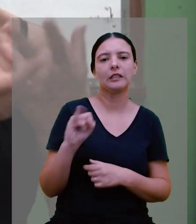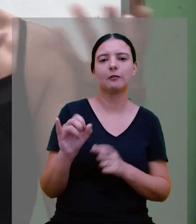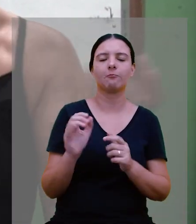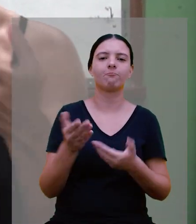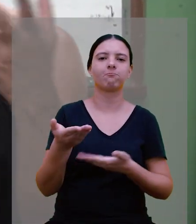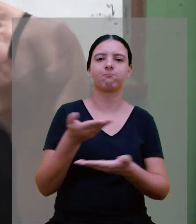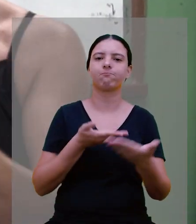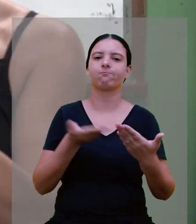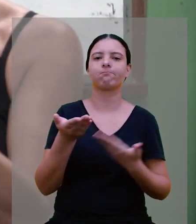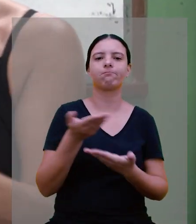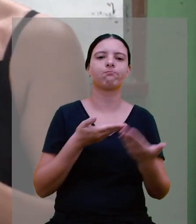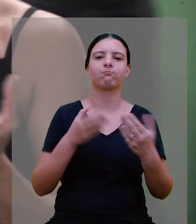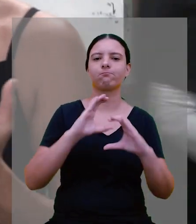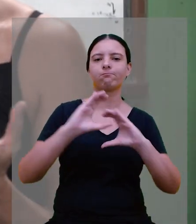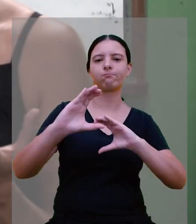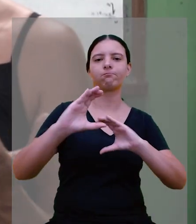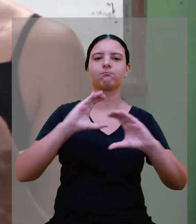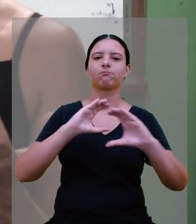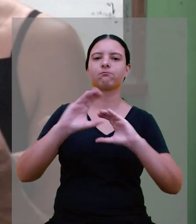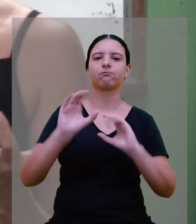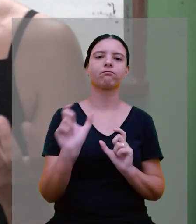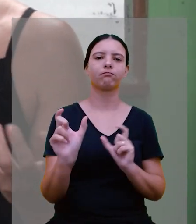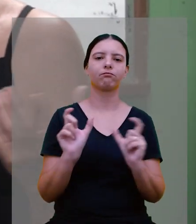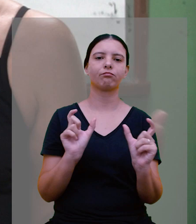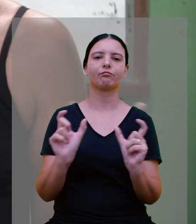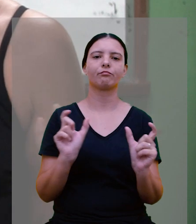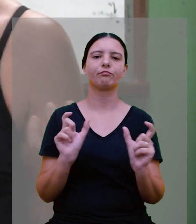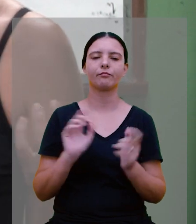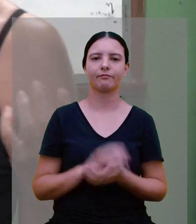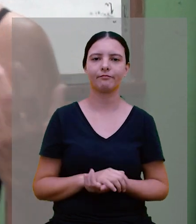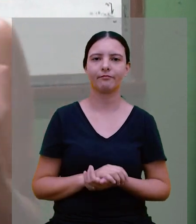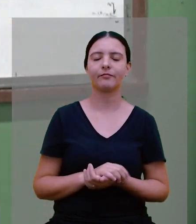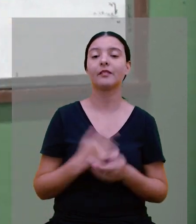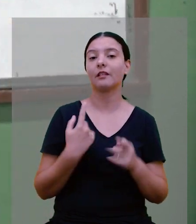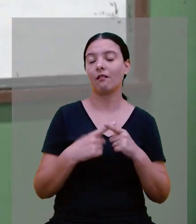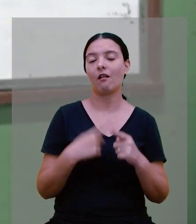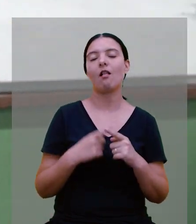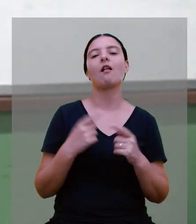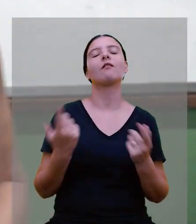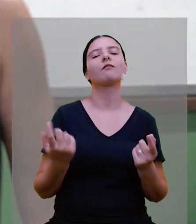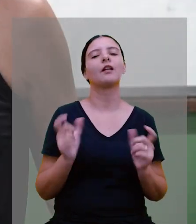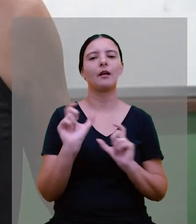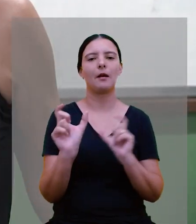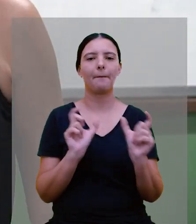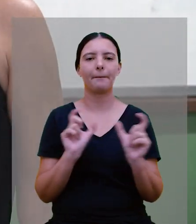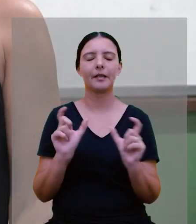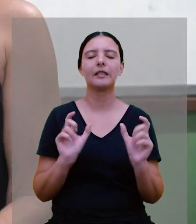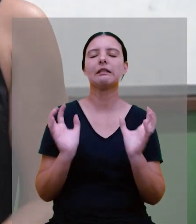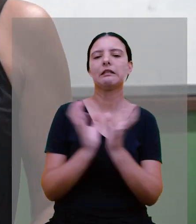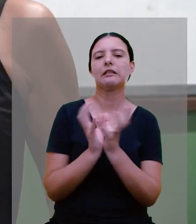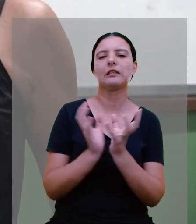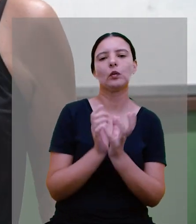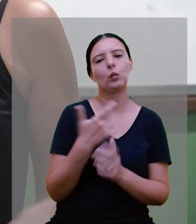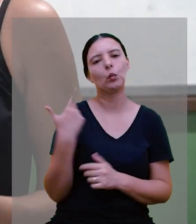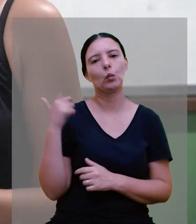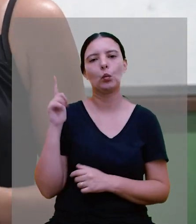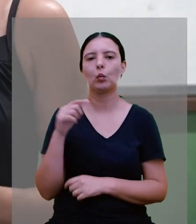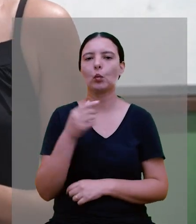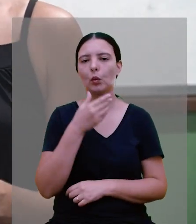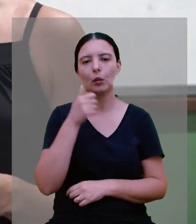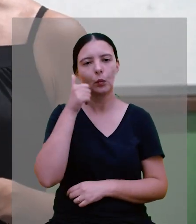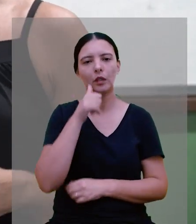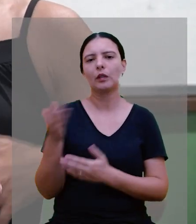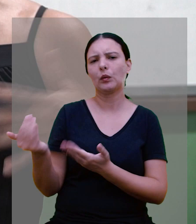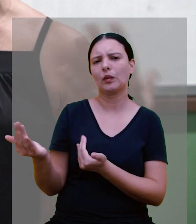esse veículo, esse carrinho que é a palavra, né? É a palavra que cria vínculo. Eu estava falando com os meninos da outra turma, né? Que uma paciente minha adolescente